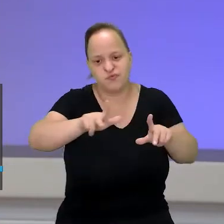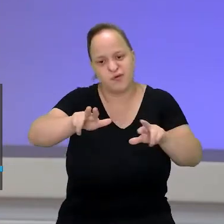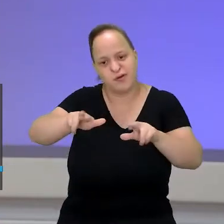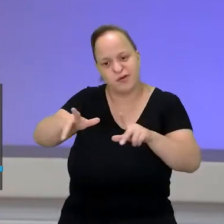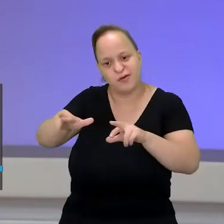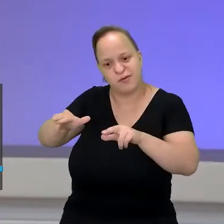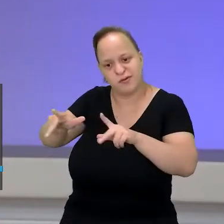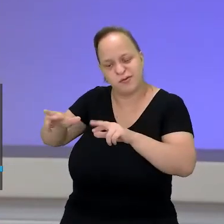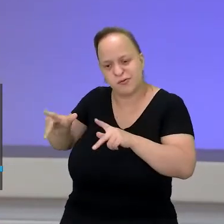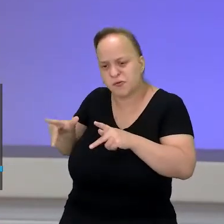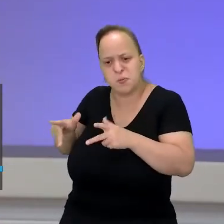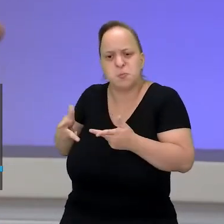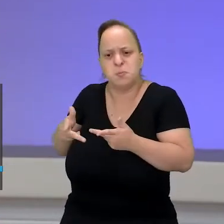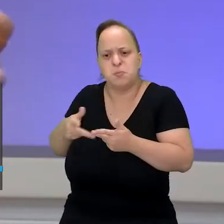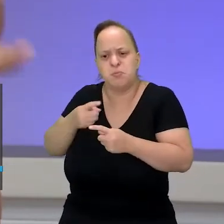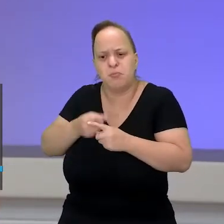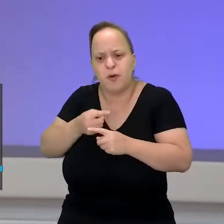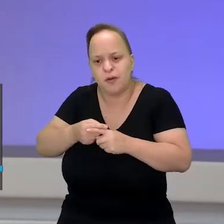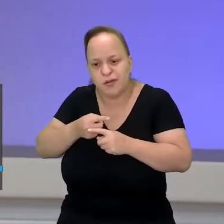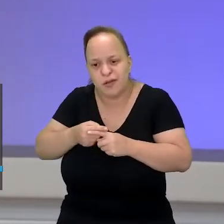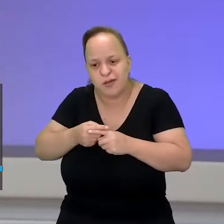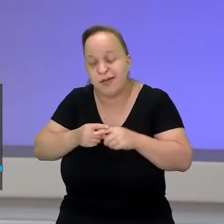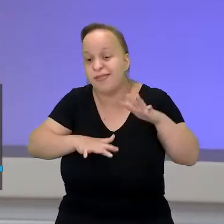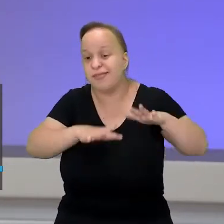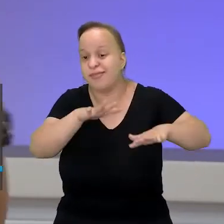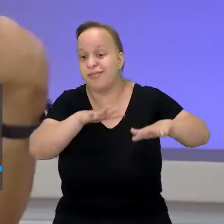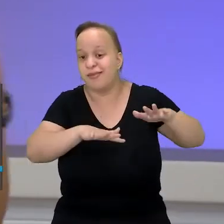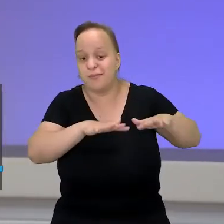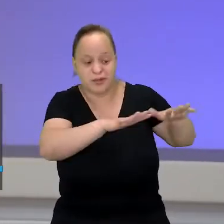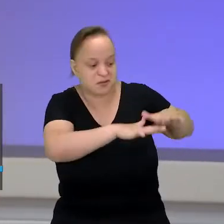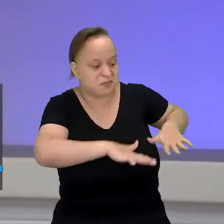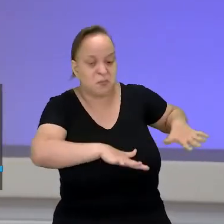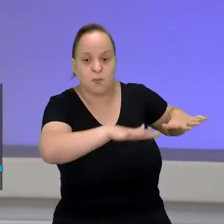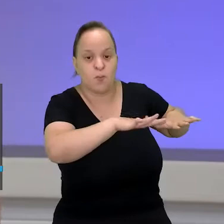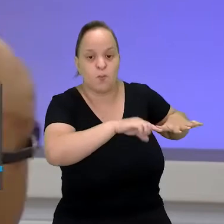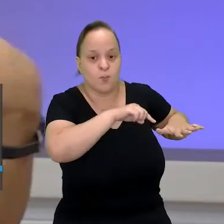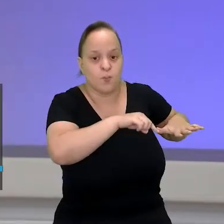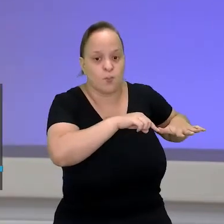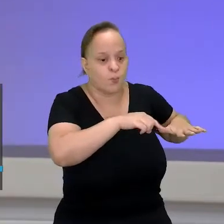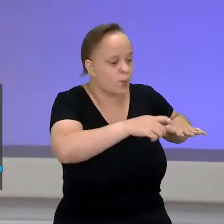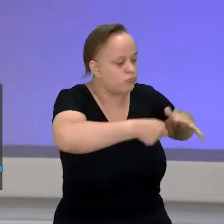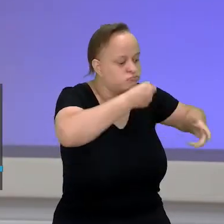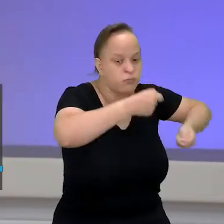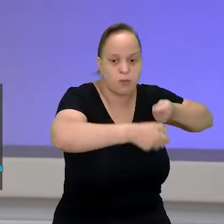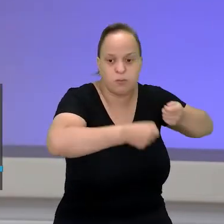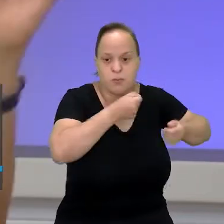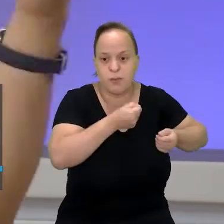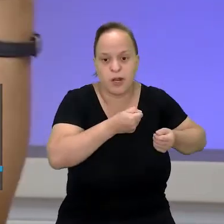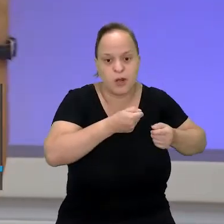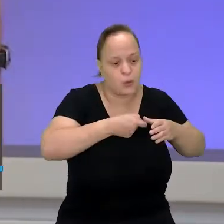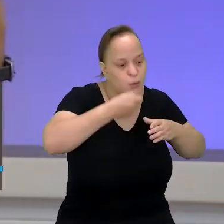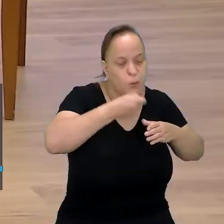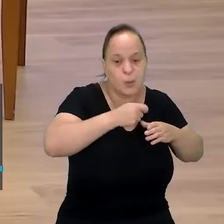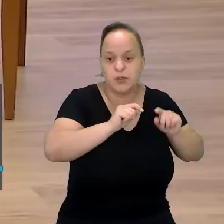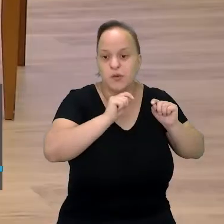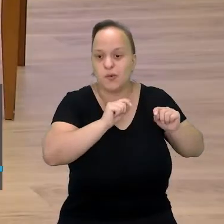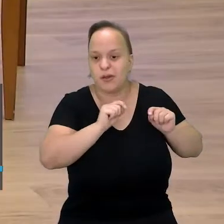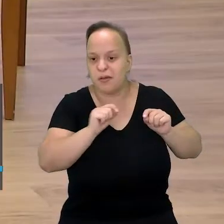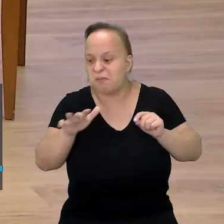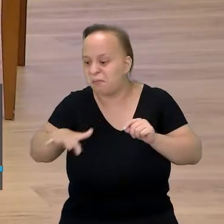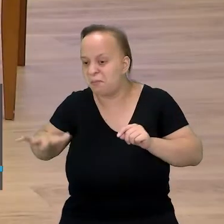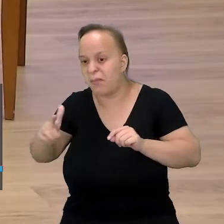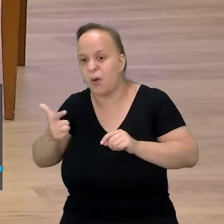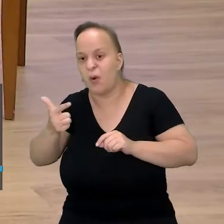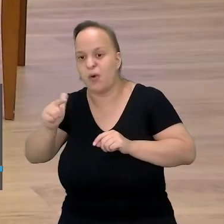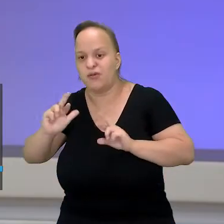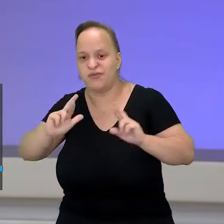para muitas regiões por conta do que é proporcionado naquela região e as pessoas se acostumam a comer, né? Você falou de pimenta, vou